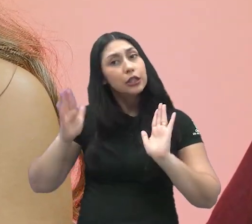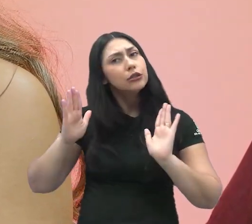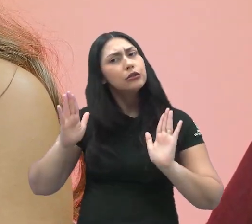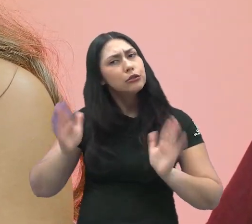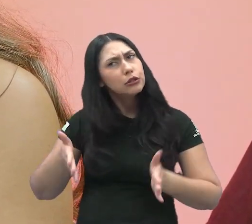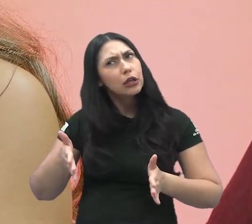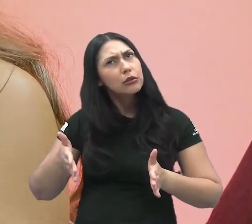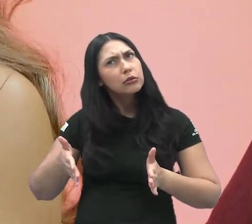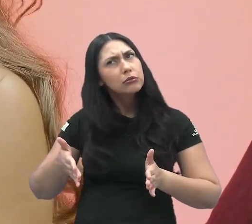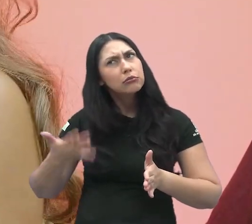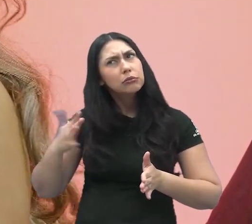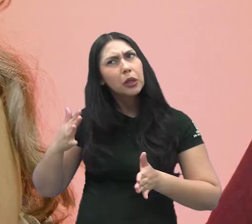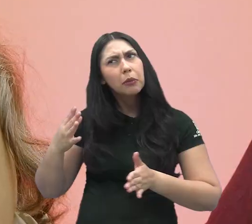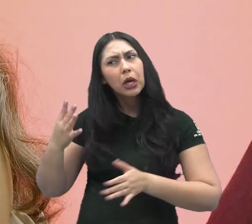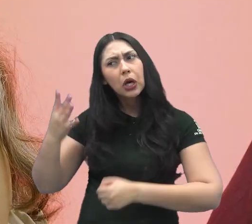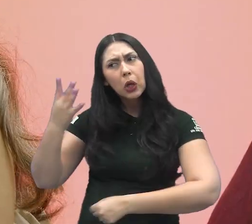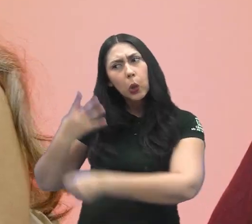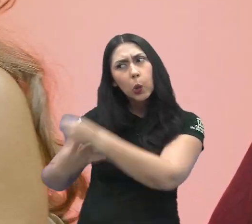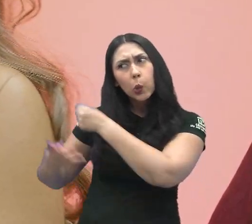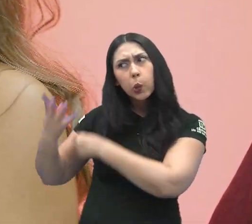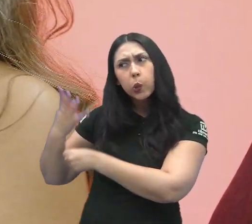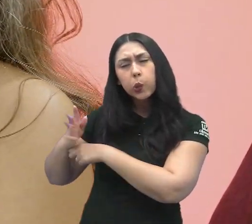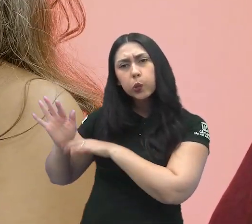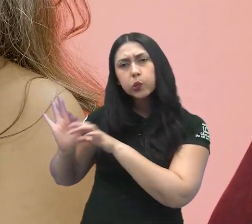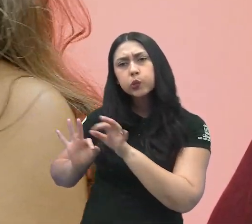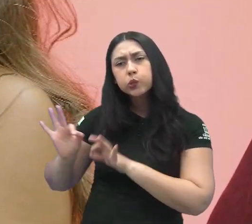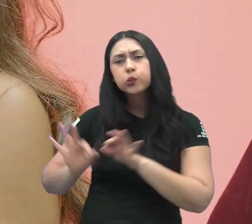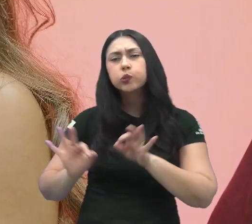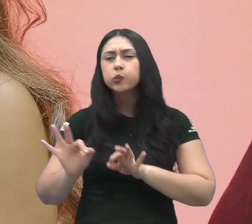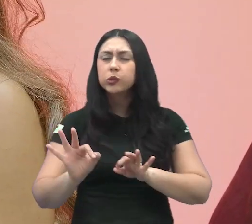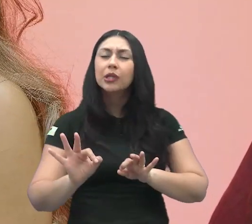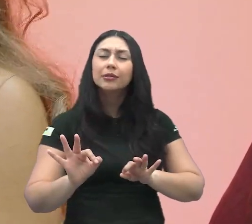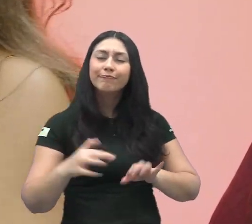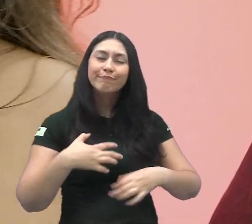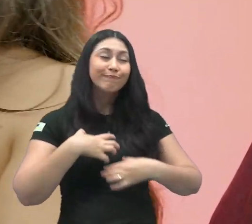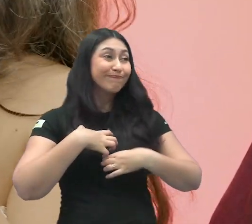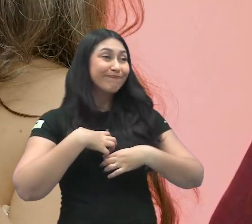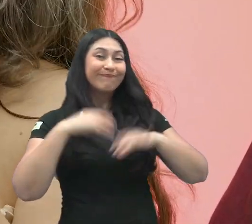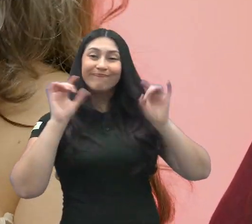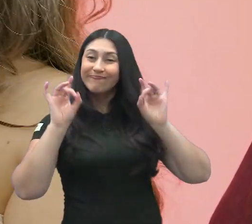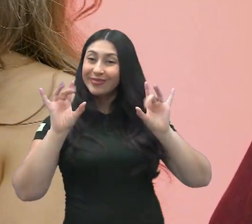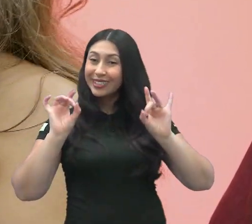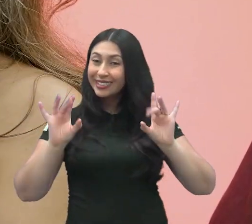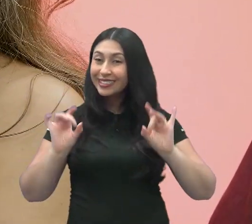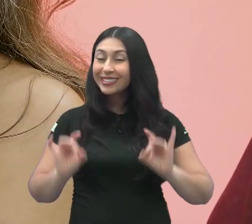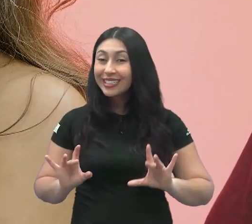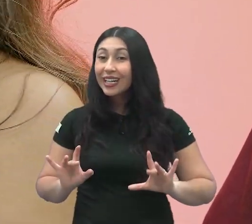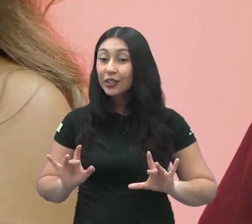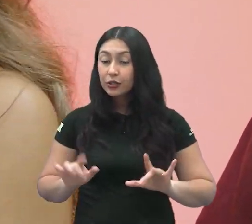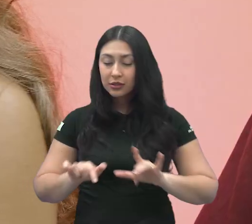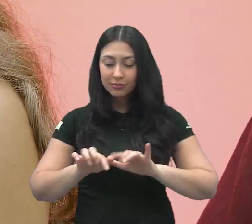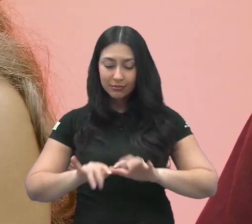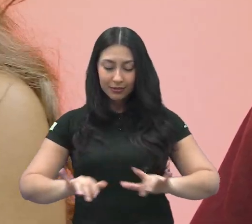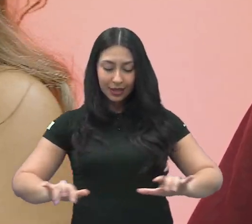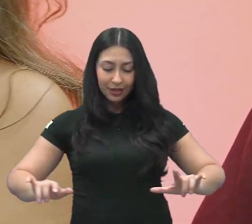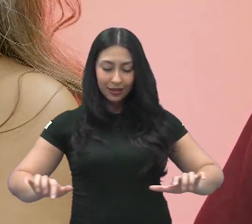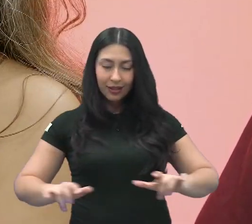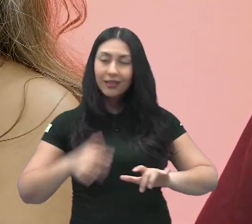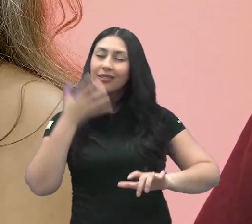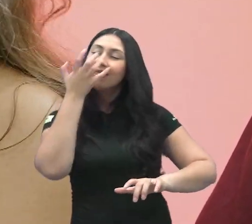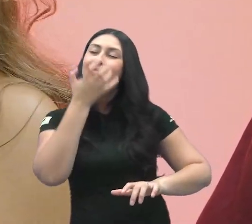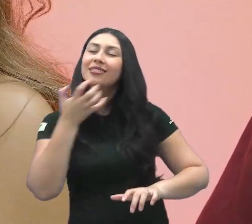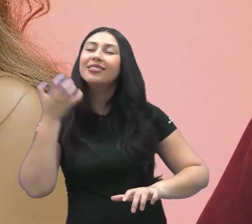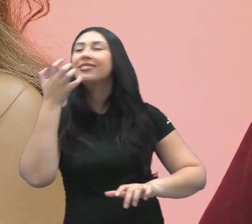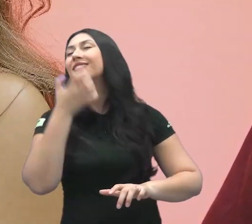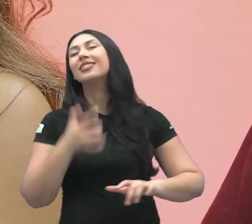me dando, assim, desde 4, 5 anos que eu tô produzindo. Então, é uma sensação única de você poder sentar ali, no piano, no caso,